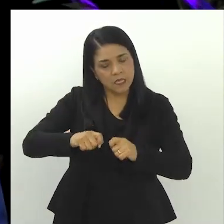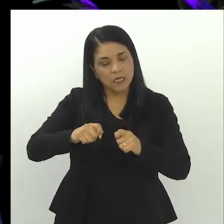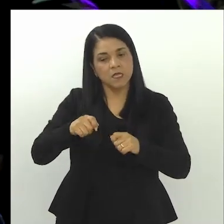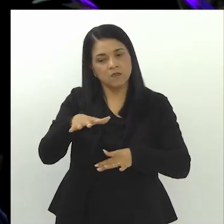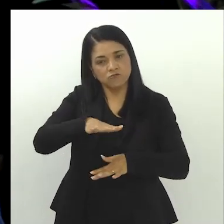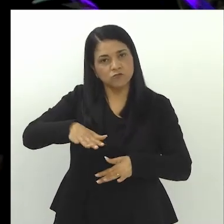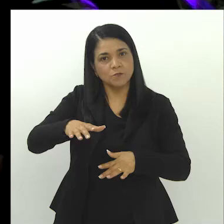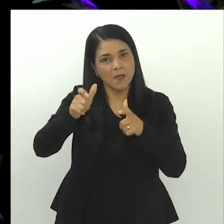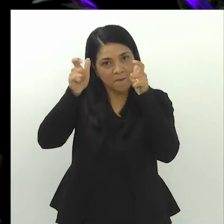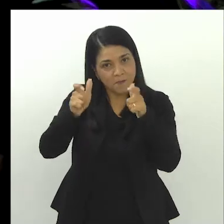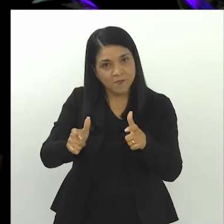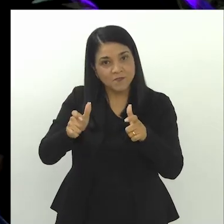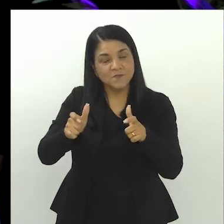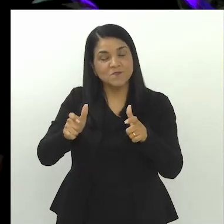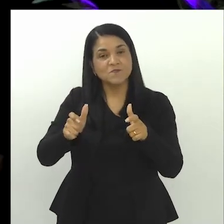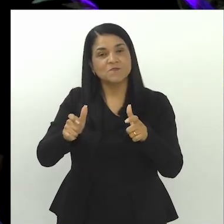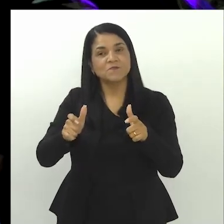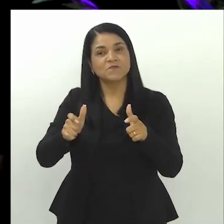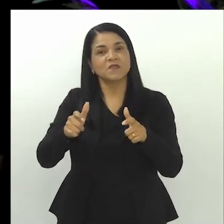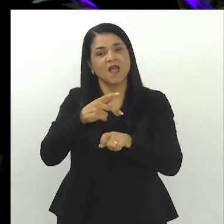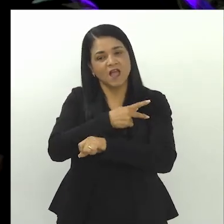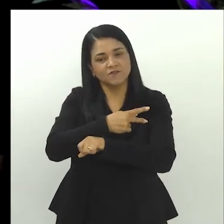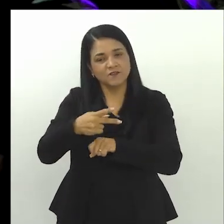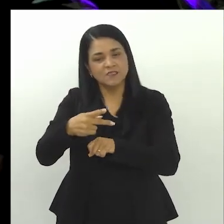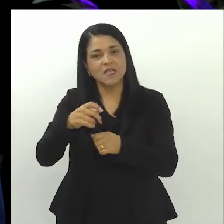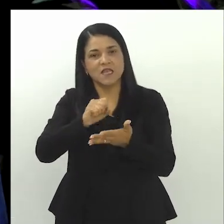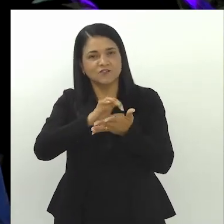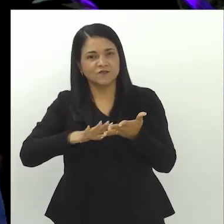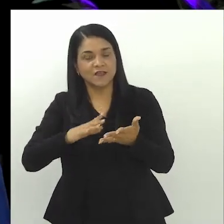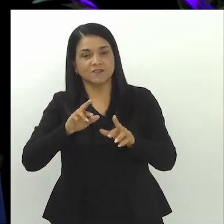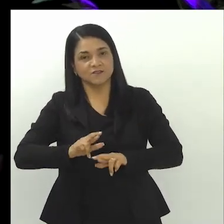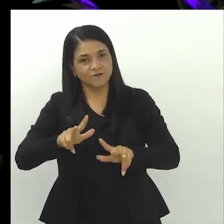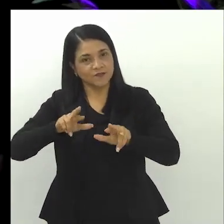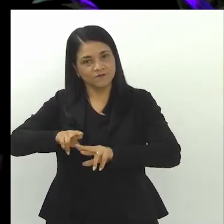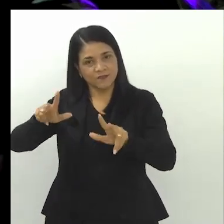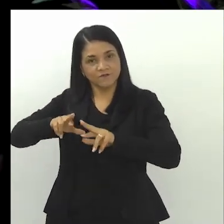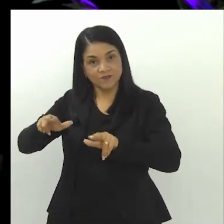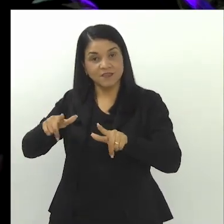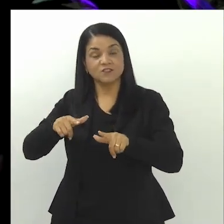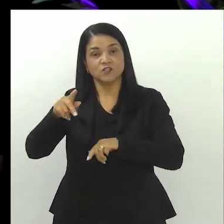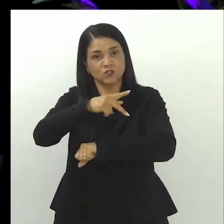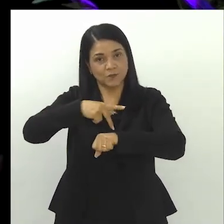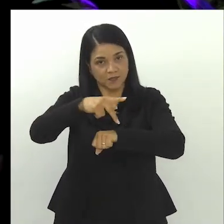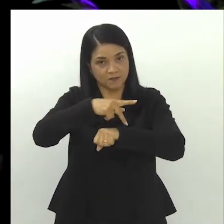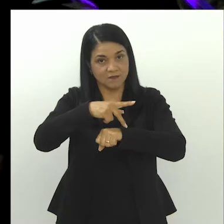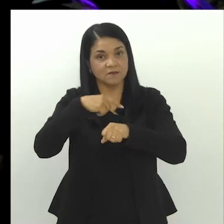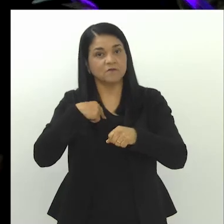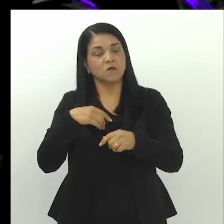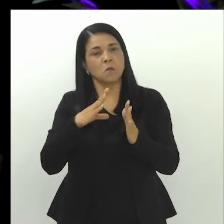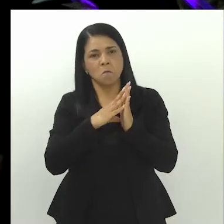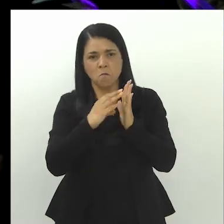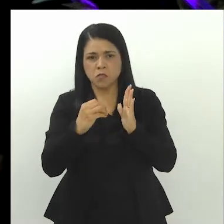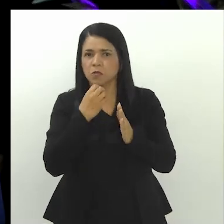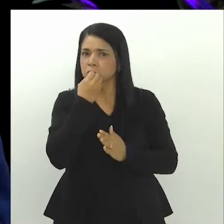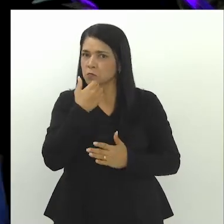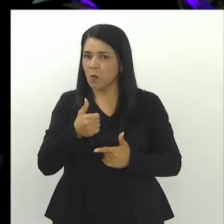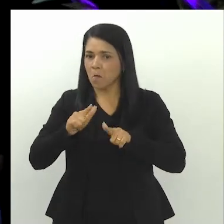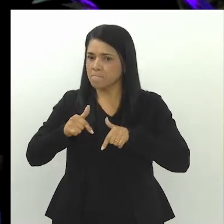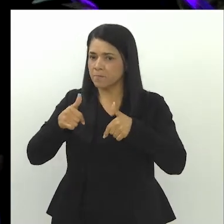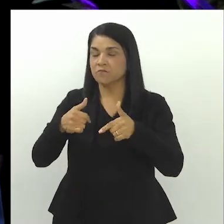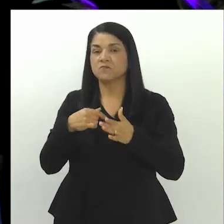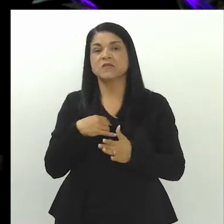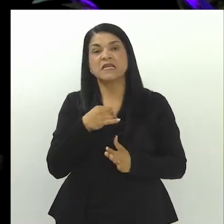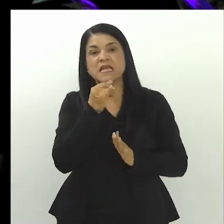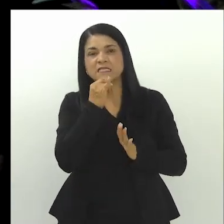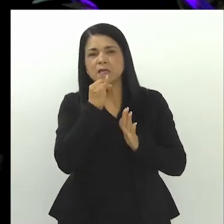de, no mesmo espaço ali, um curto período de tempo, visitar várias atividades diferentes e eu acredito então que foi um modelo bastante